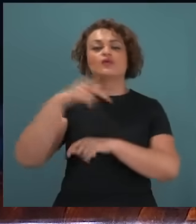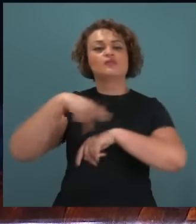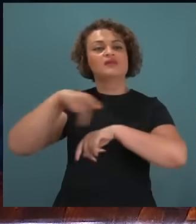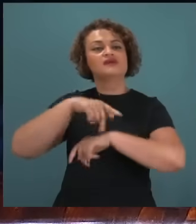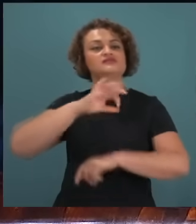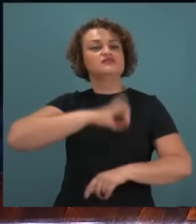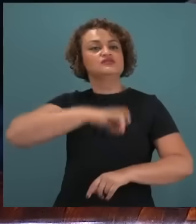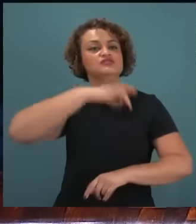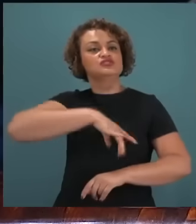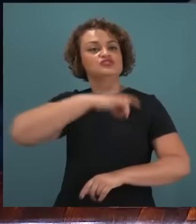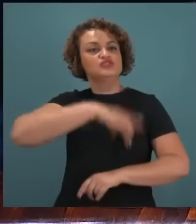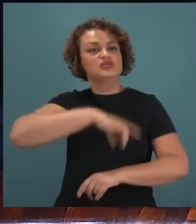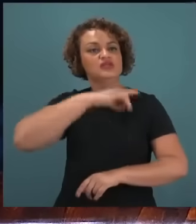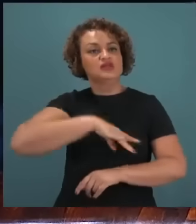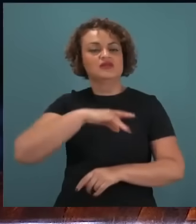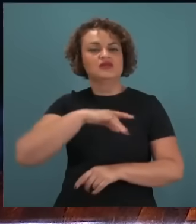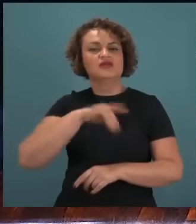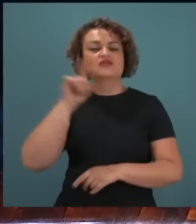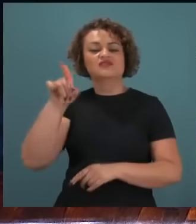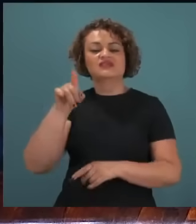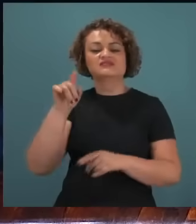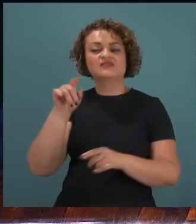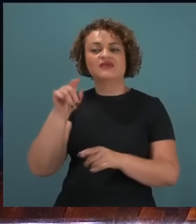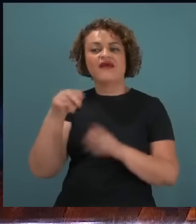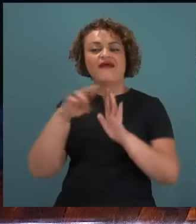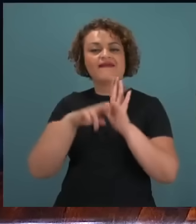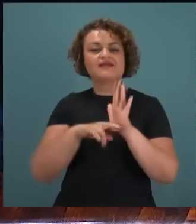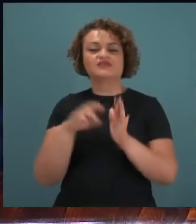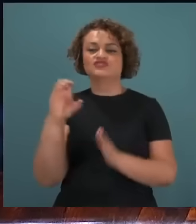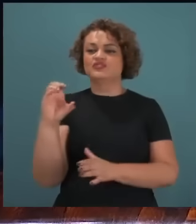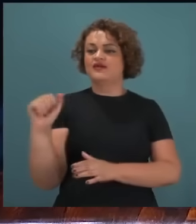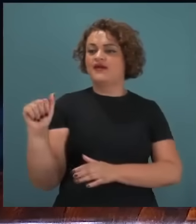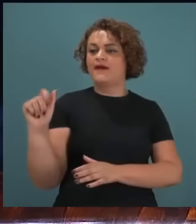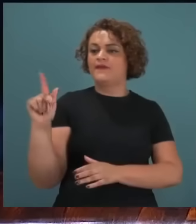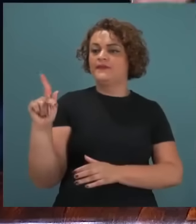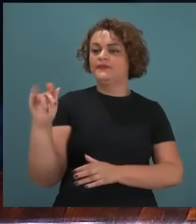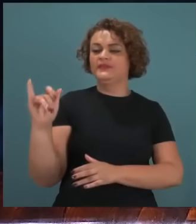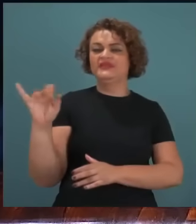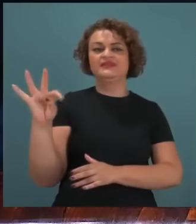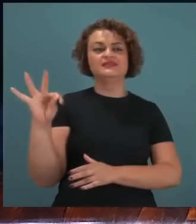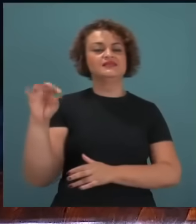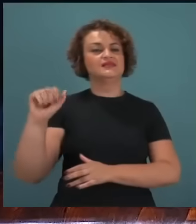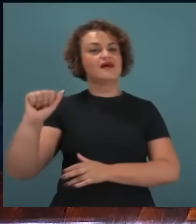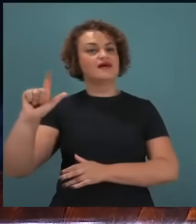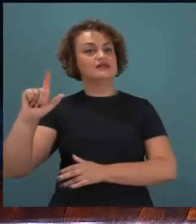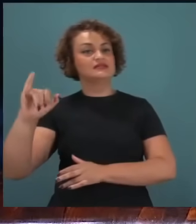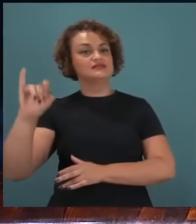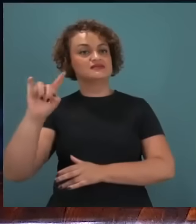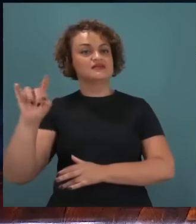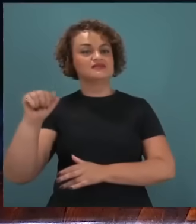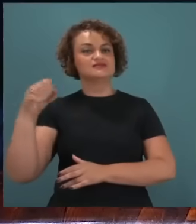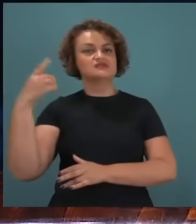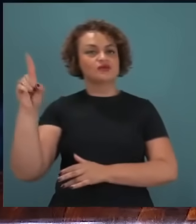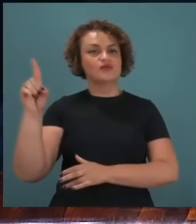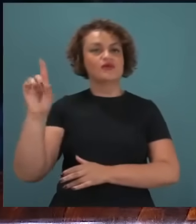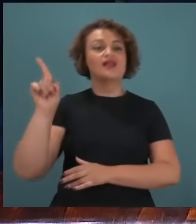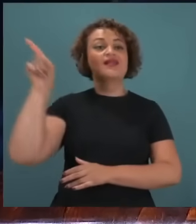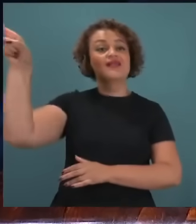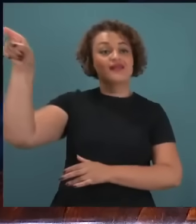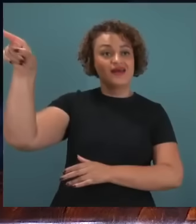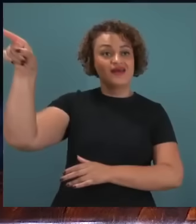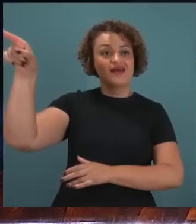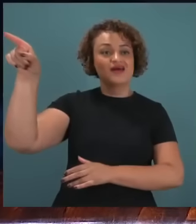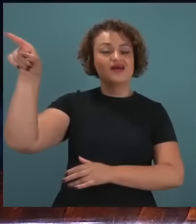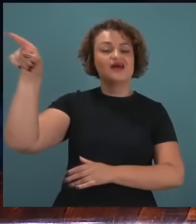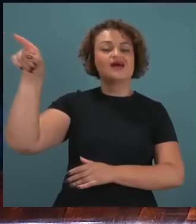o regime de capitalização. E o que acontece no Chile? A maioria da população tem uma aposentadoria